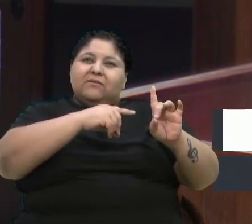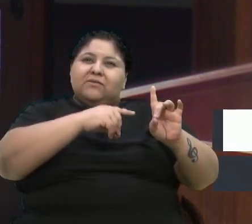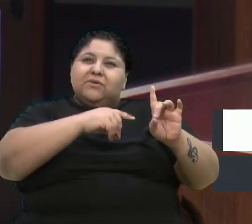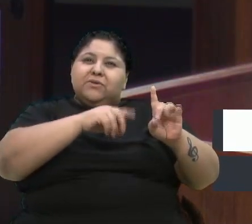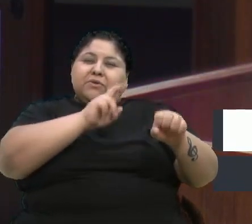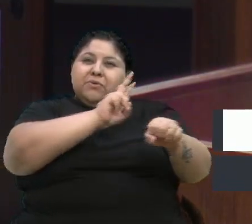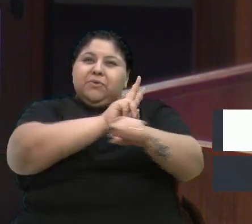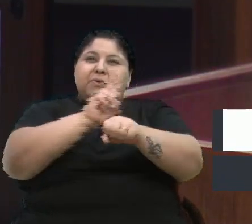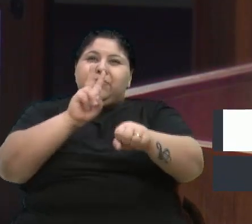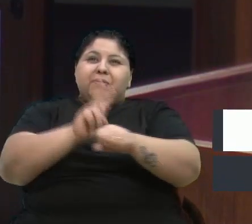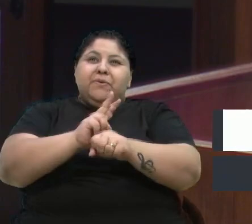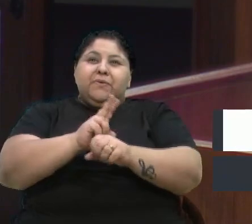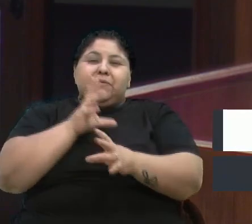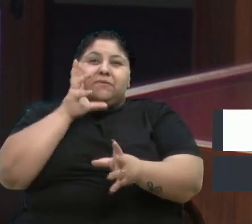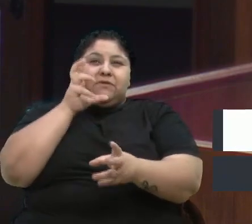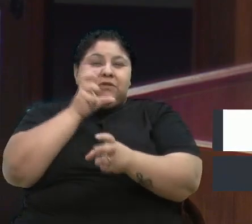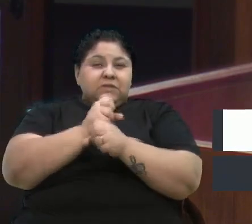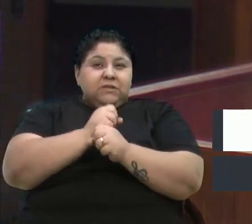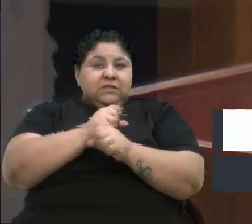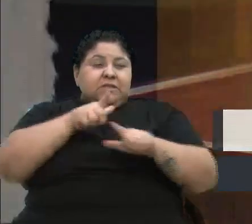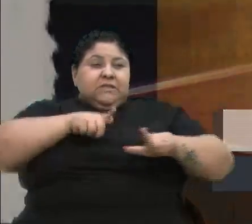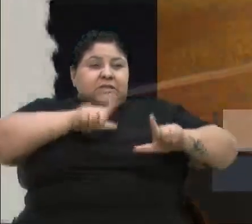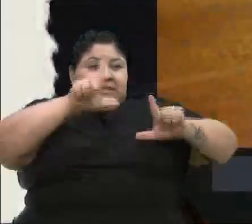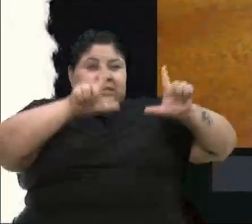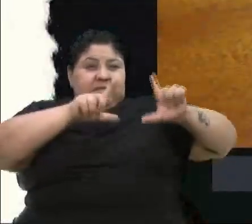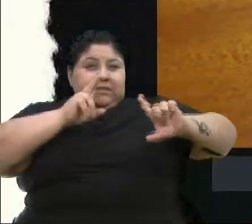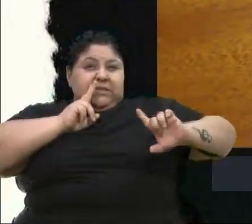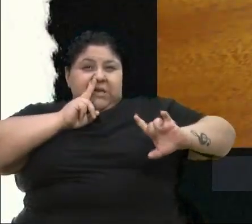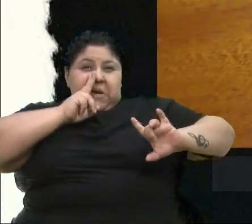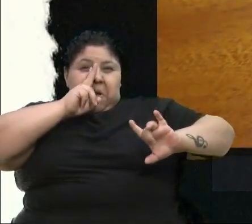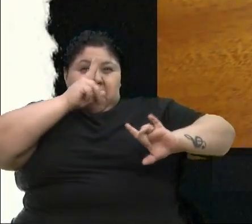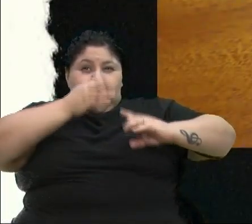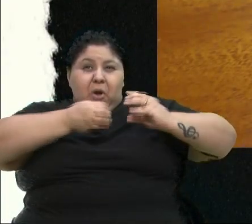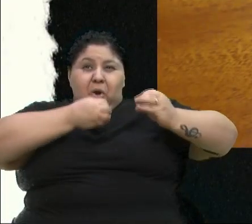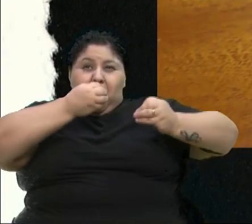Imagens fortes das condições em que esses animais estavam.